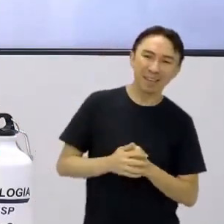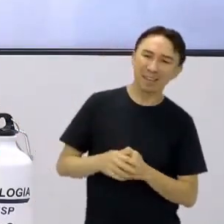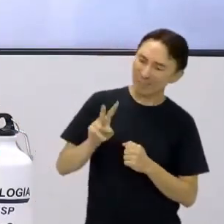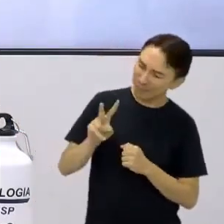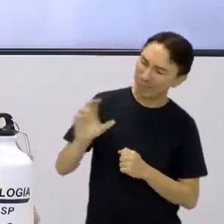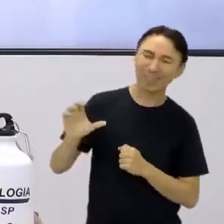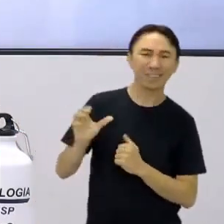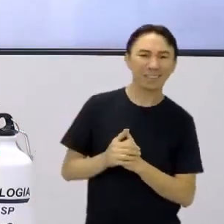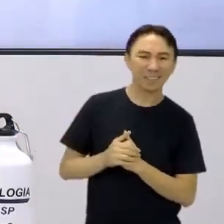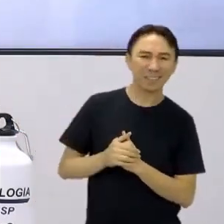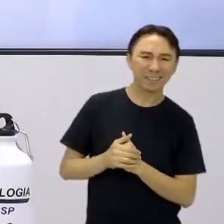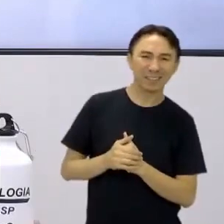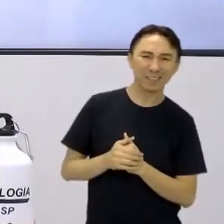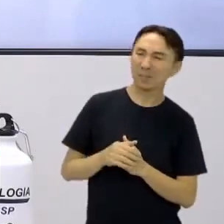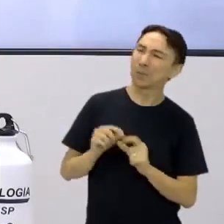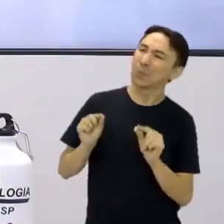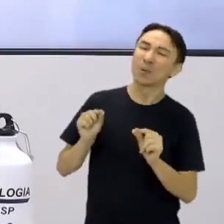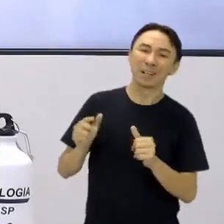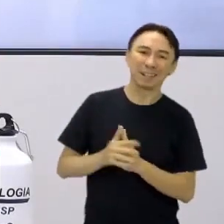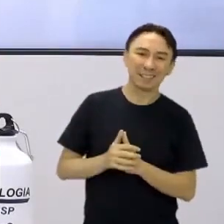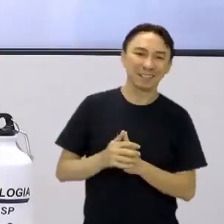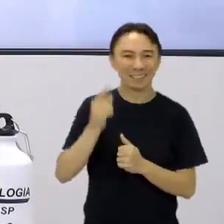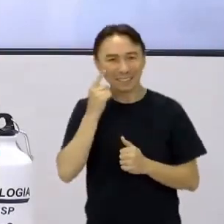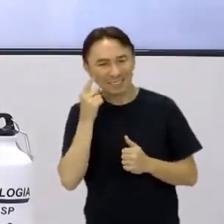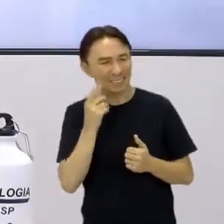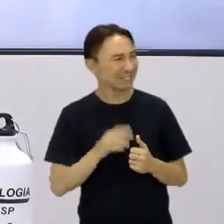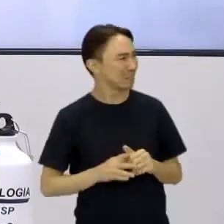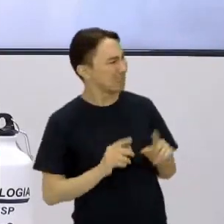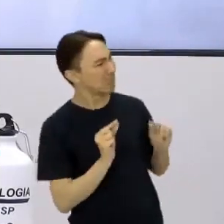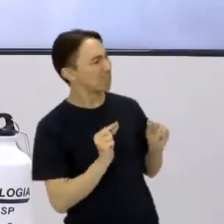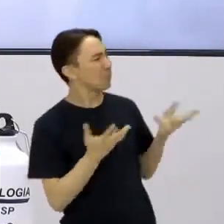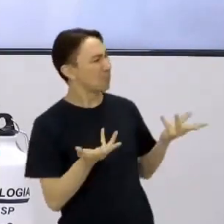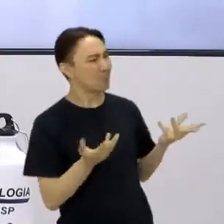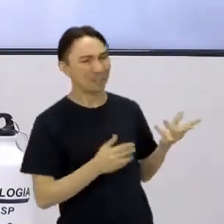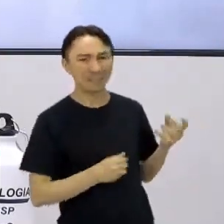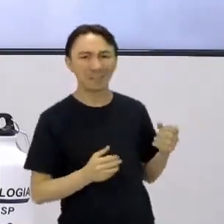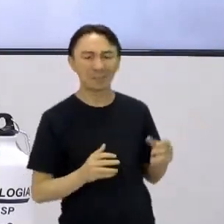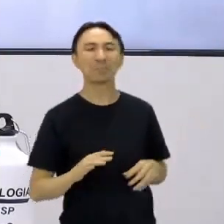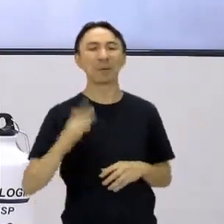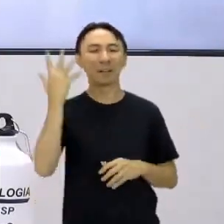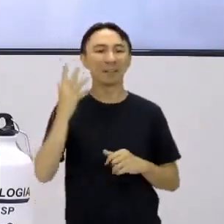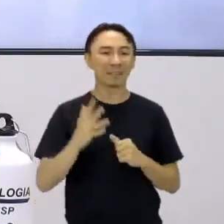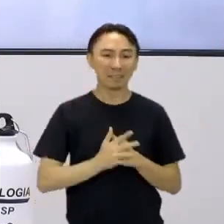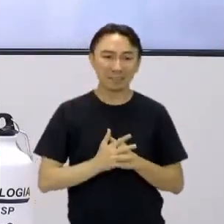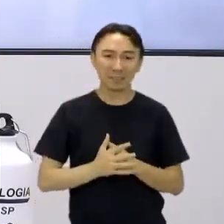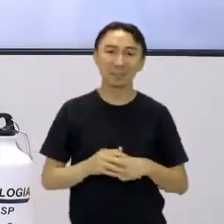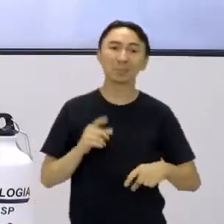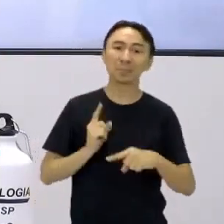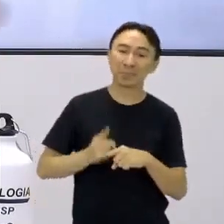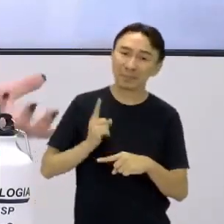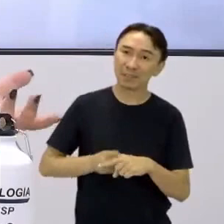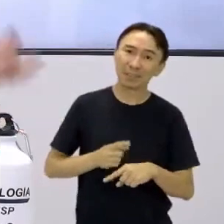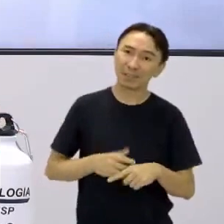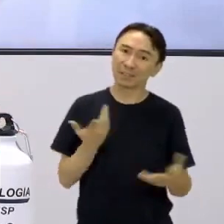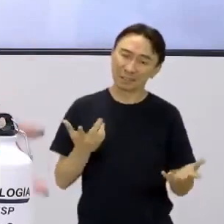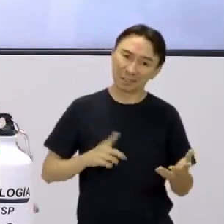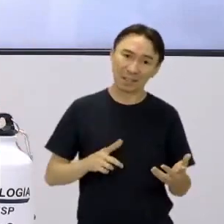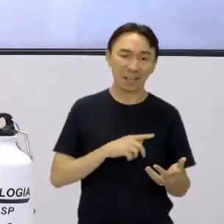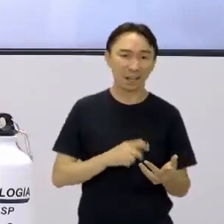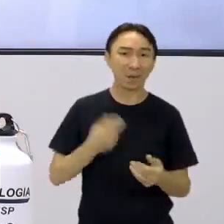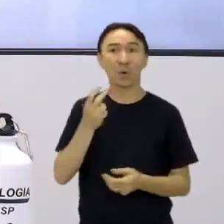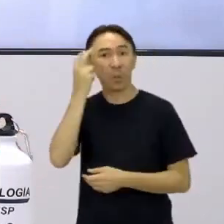você tá com... Você precisa de alguma coisa? Você precisa de água, né? Por quê? Porque tem certos aspectos da cultura digital que